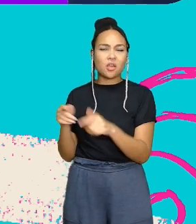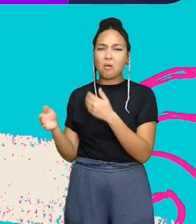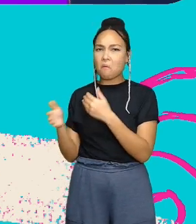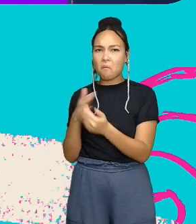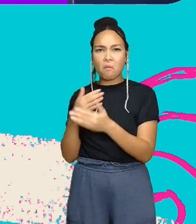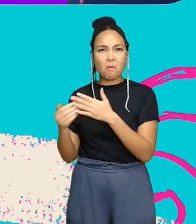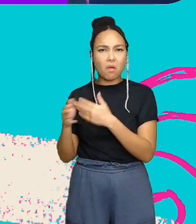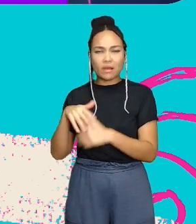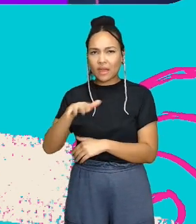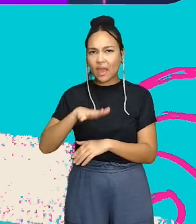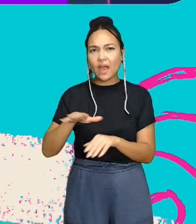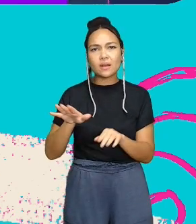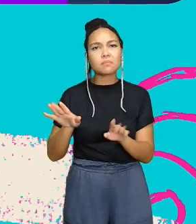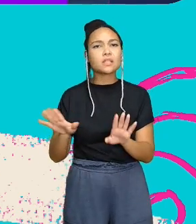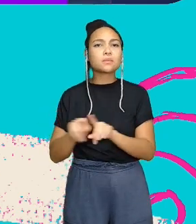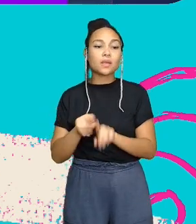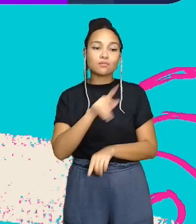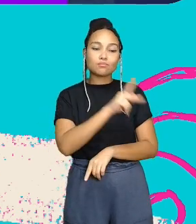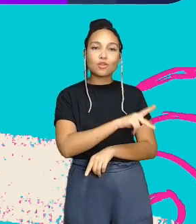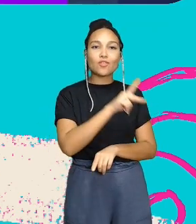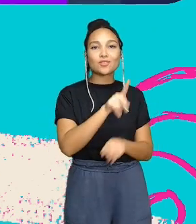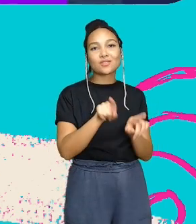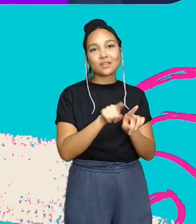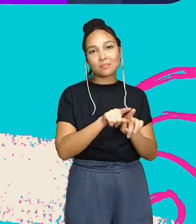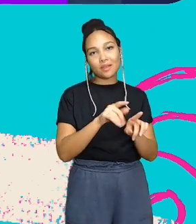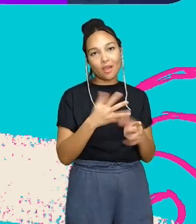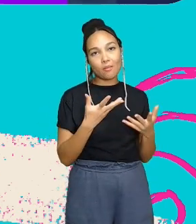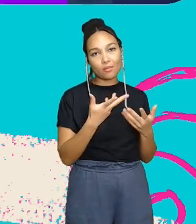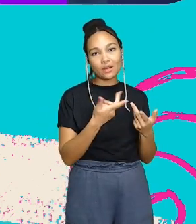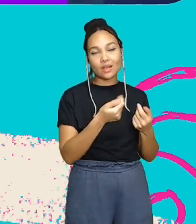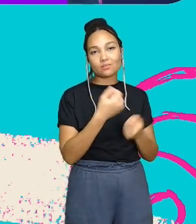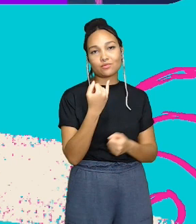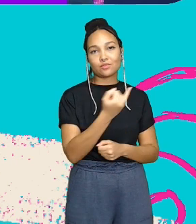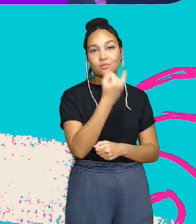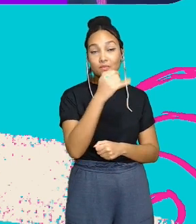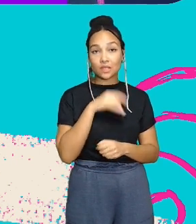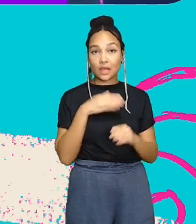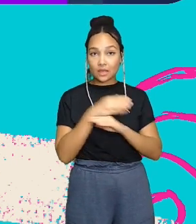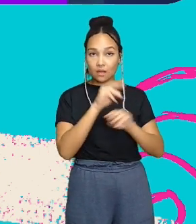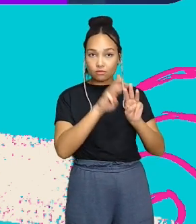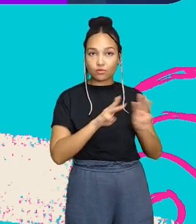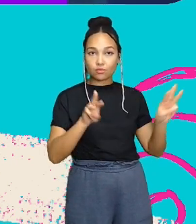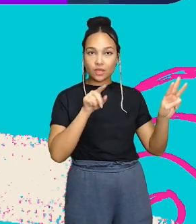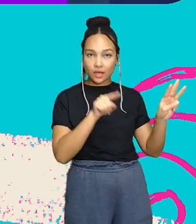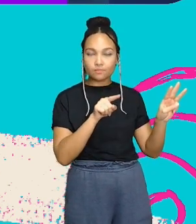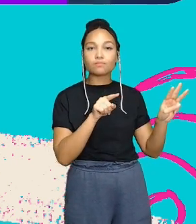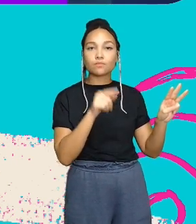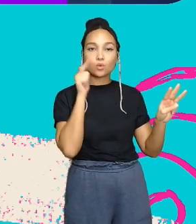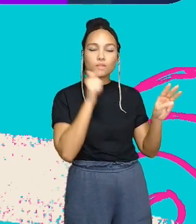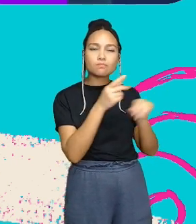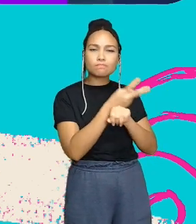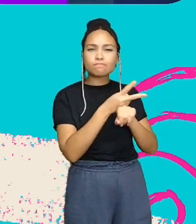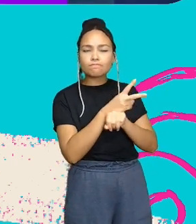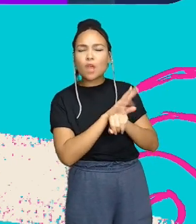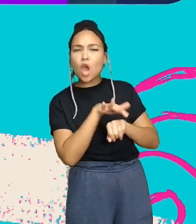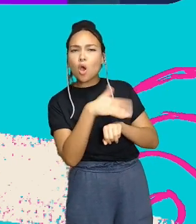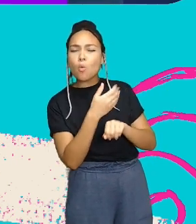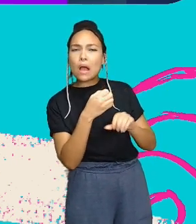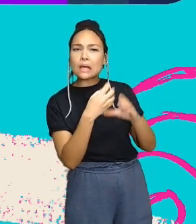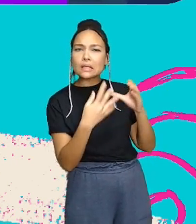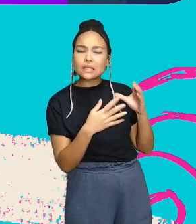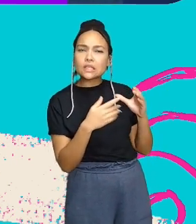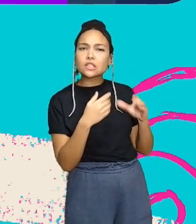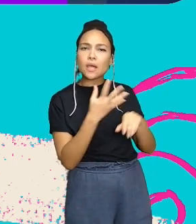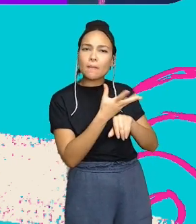área, mas também de professores. Se nós entrarmos no site do CIEB e buscar lá quais são as competências do professor do